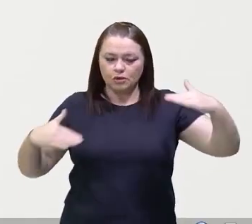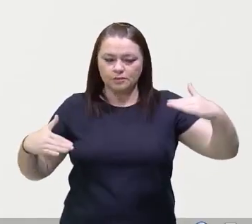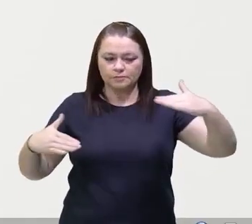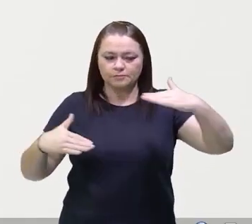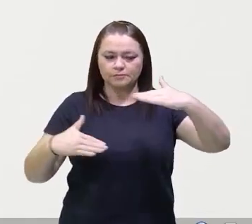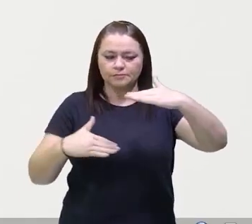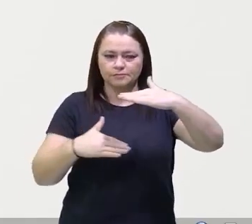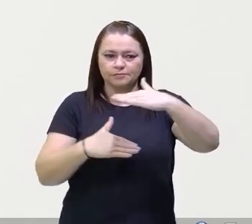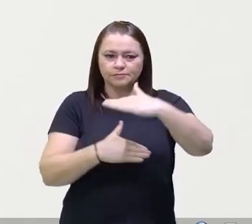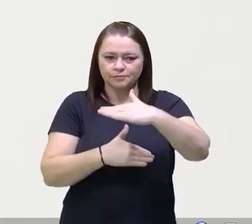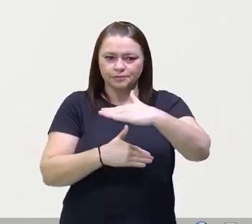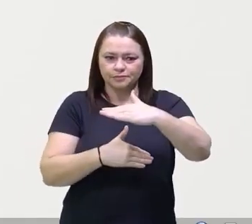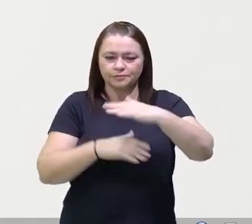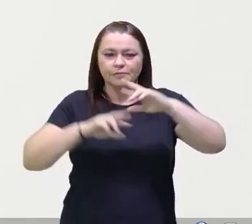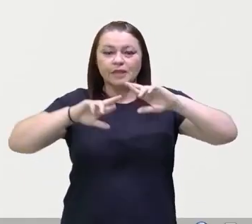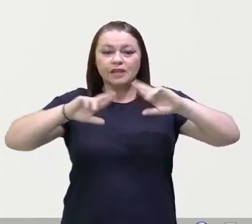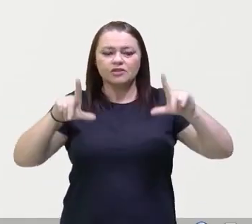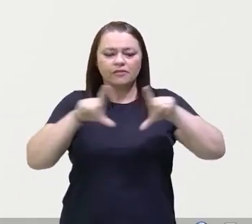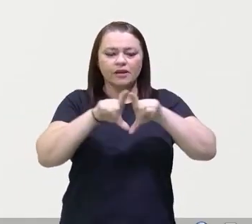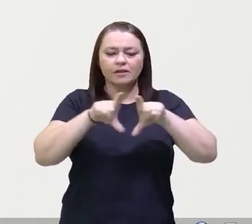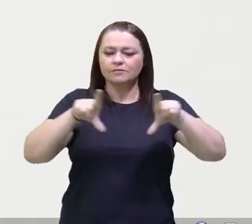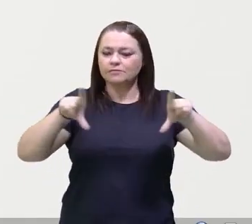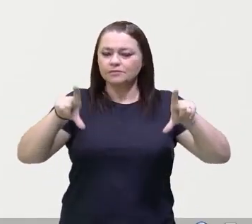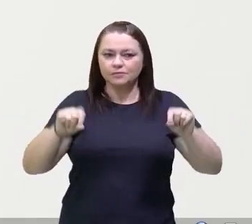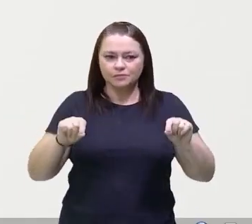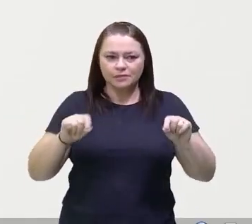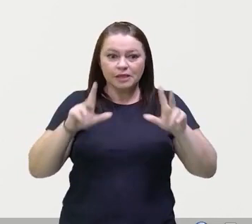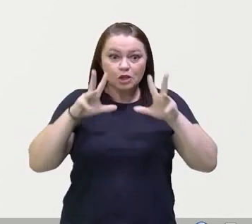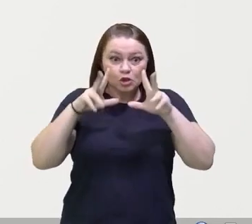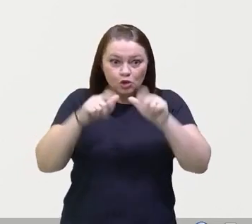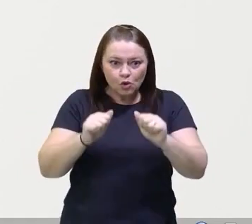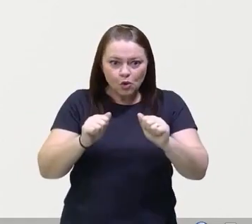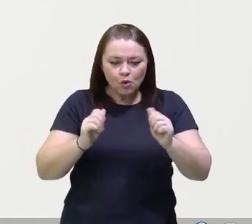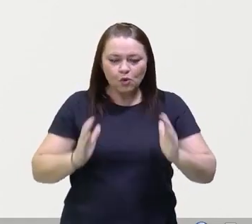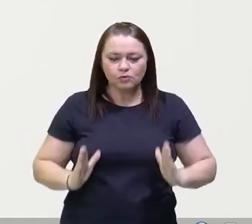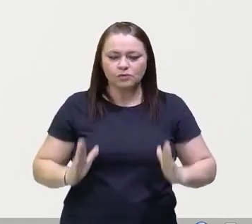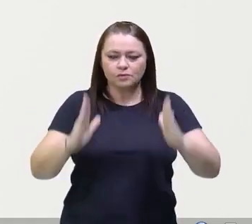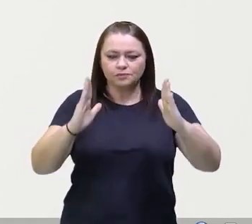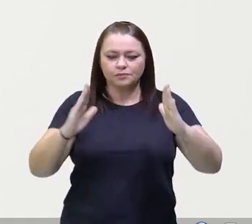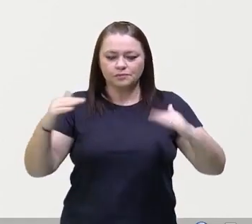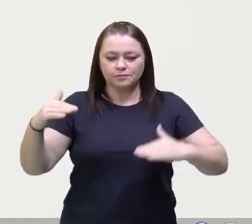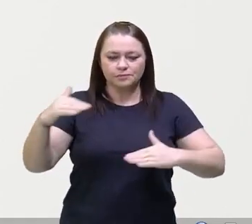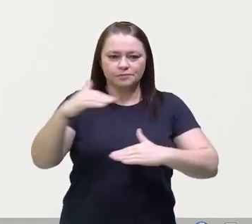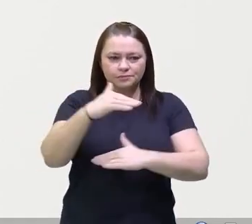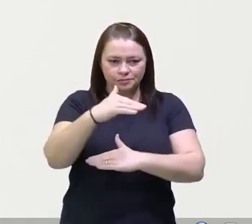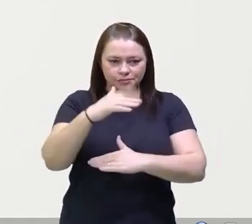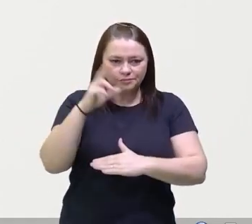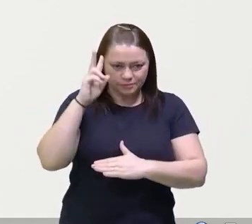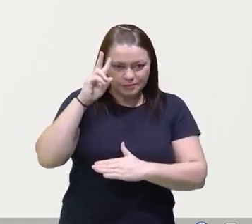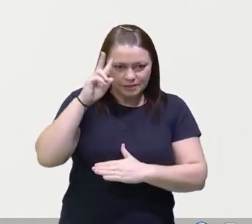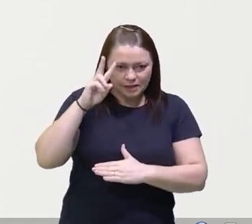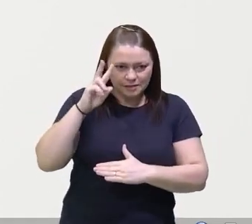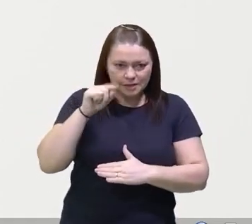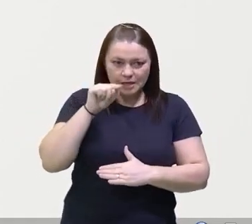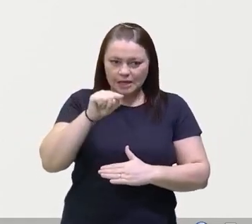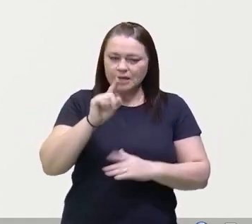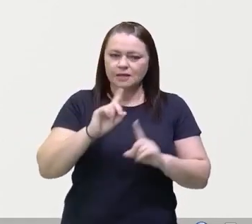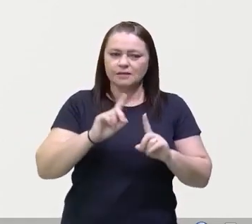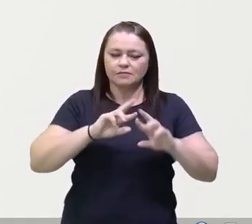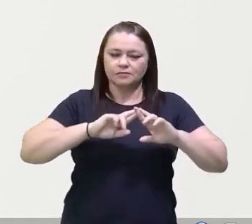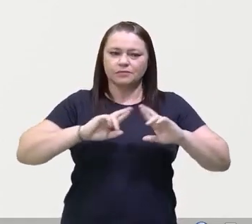paralelos. Diferente do quadrado do retângulo que ele tinha pares, observe que o trapézio só possui 2 lados opostos paralelos. Olha